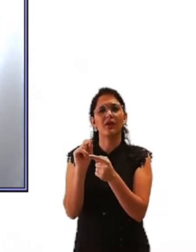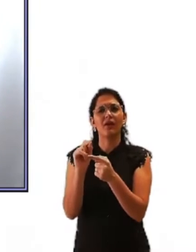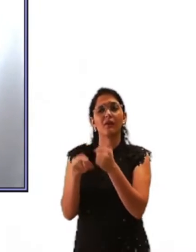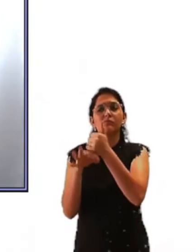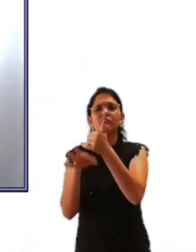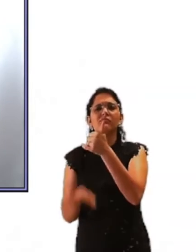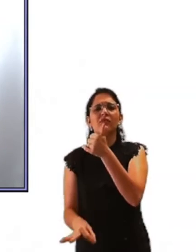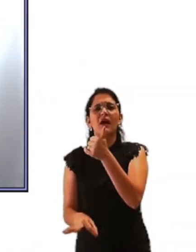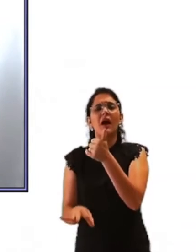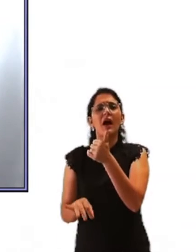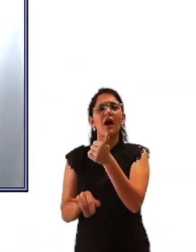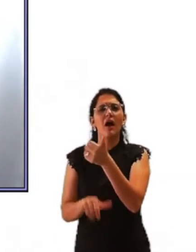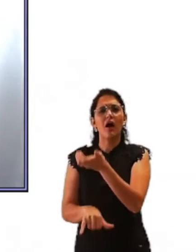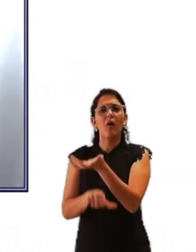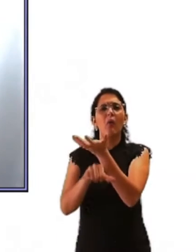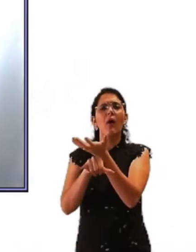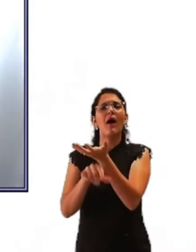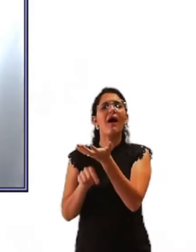ancora em um